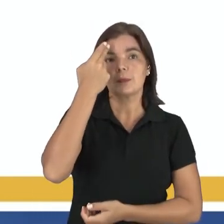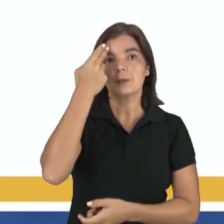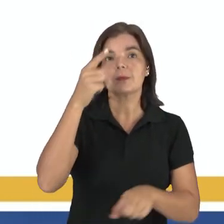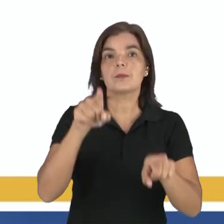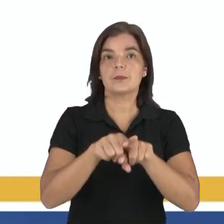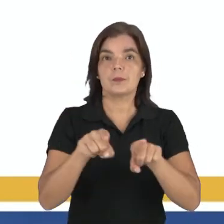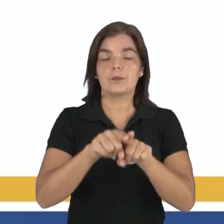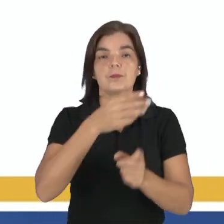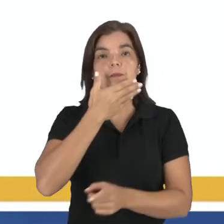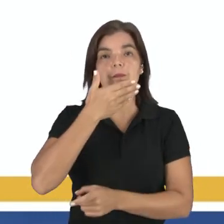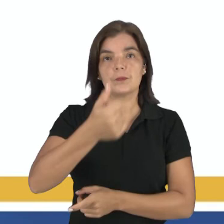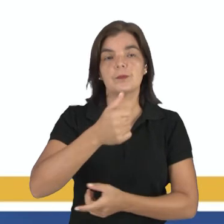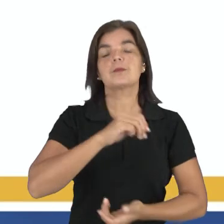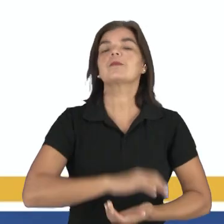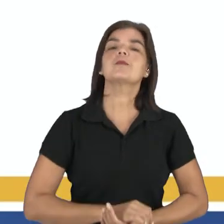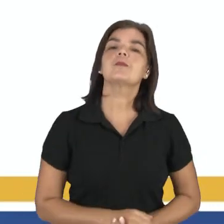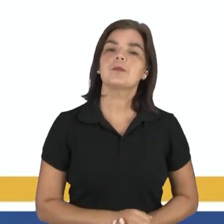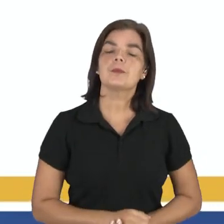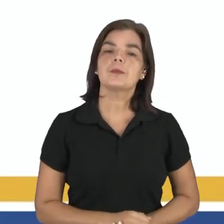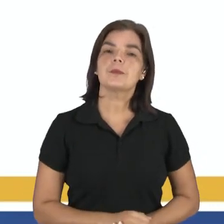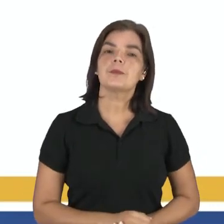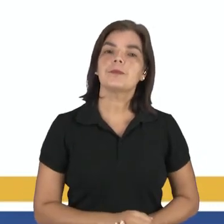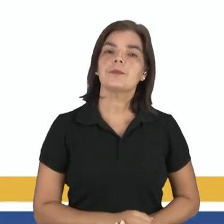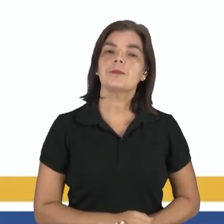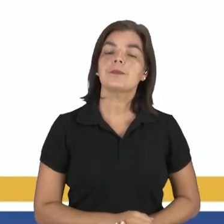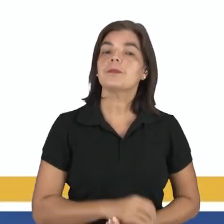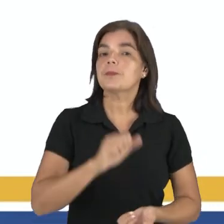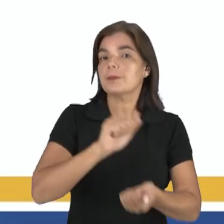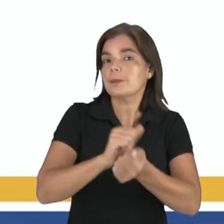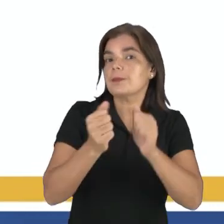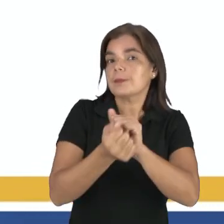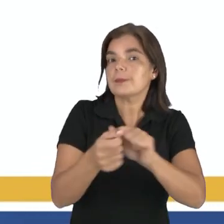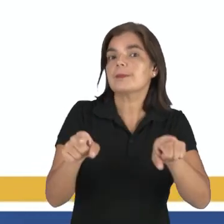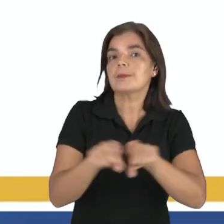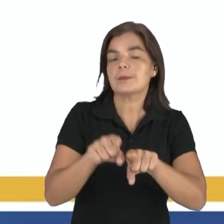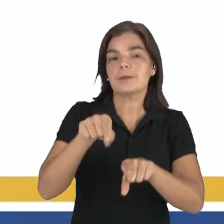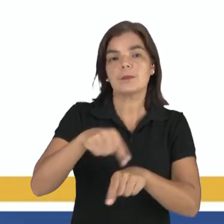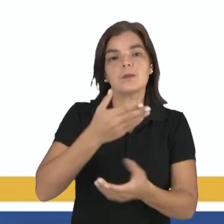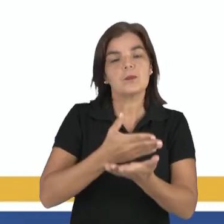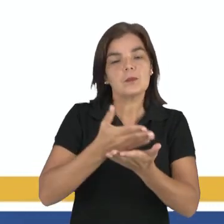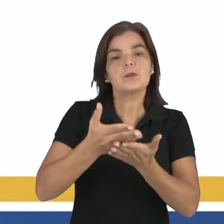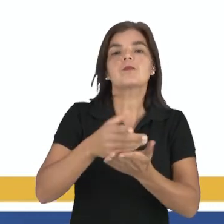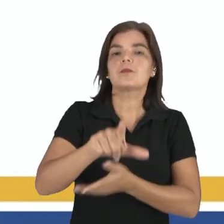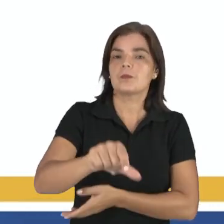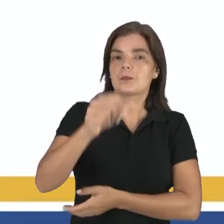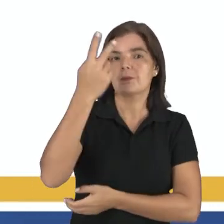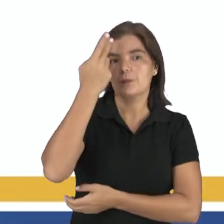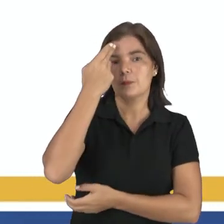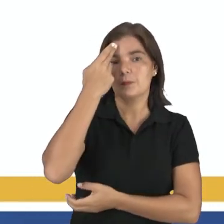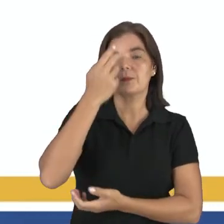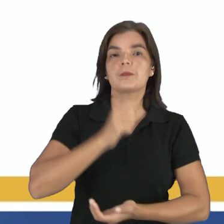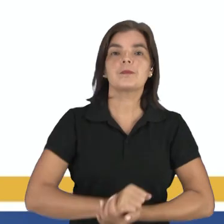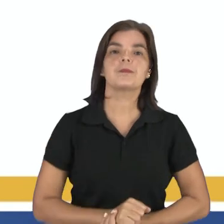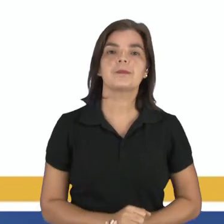e seleciona os melhores indivíduos, né? A adaptação, então, é o princípio da seleção natural.